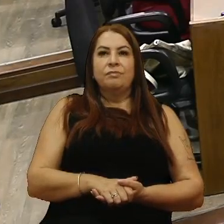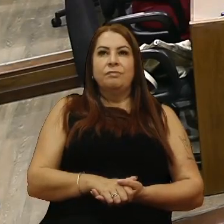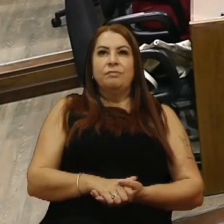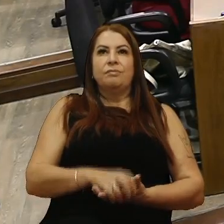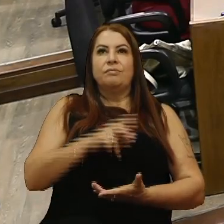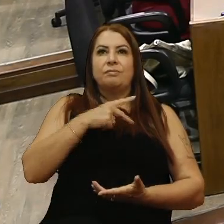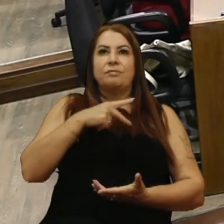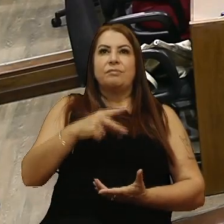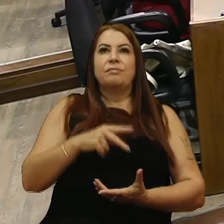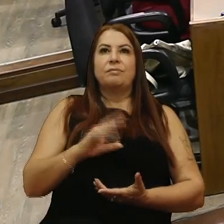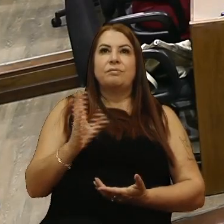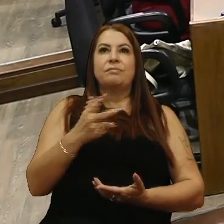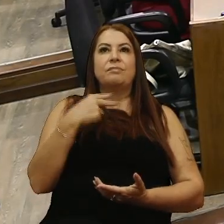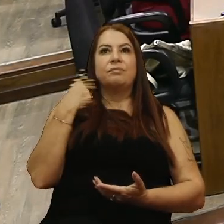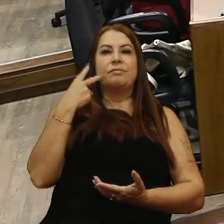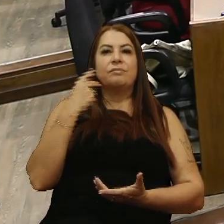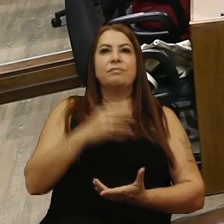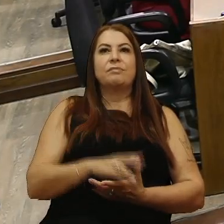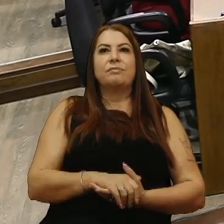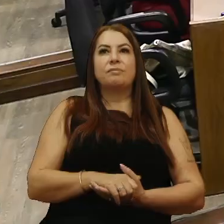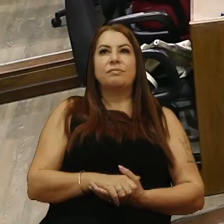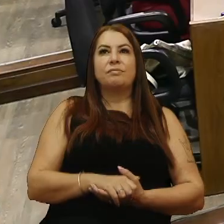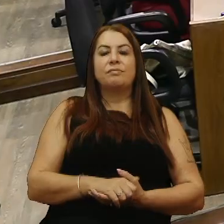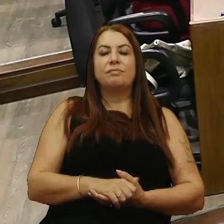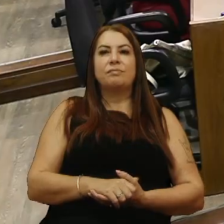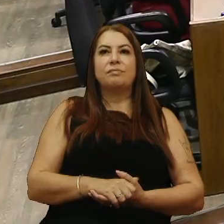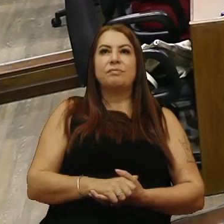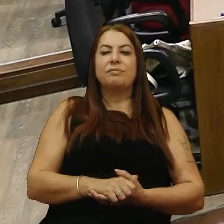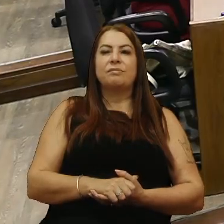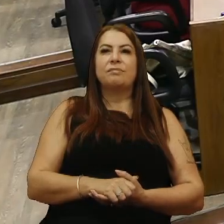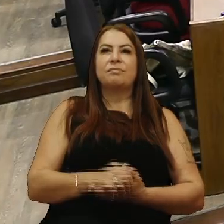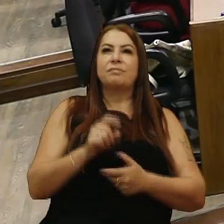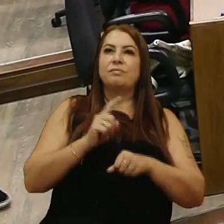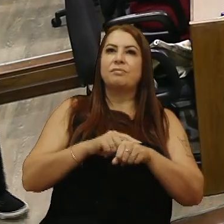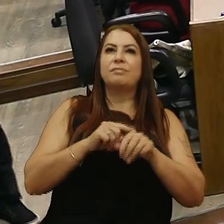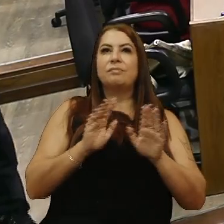Senhor presidente, nobres pares, é um momento